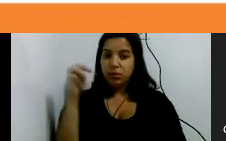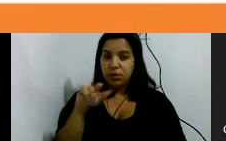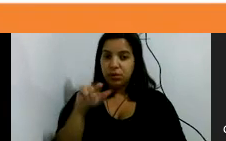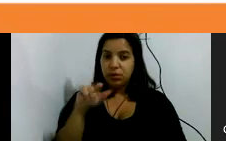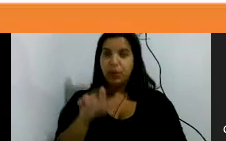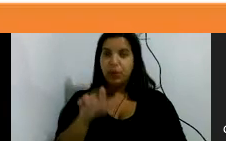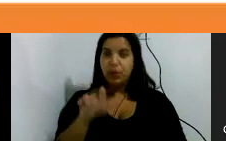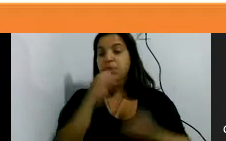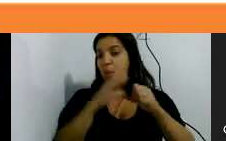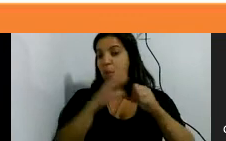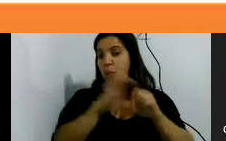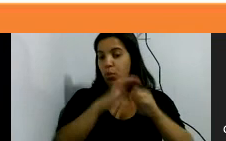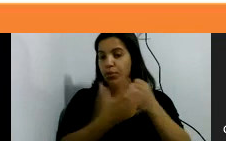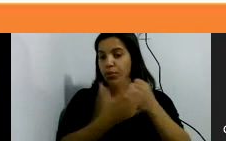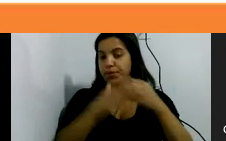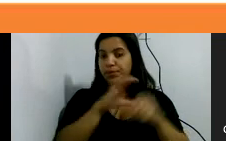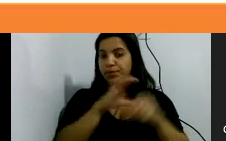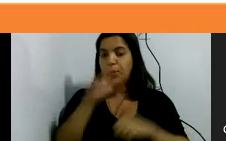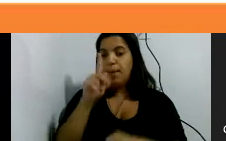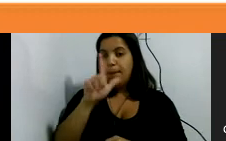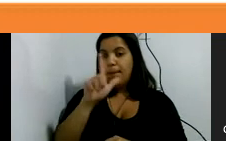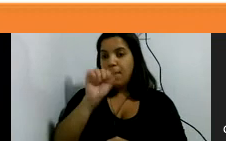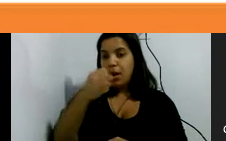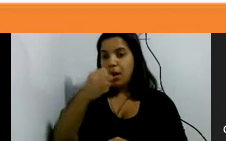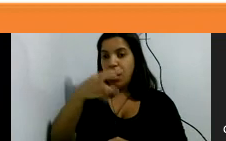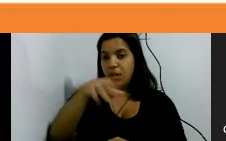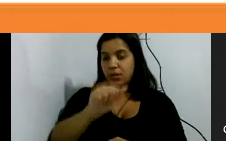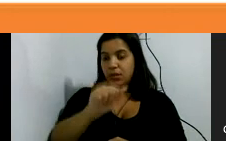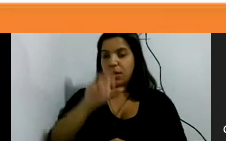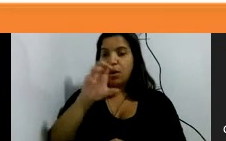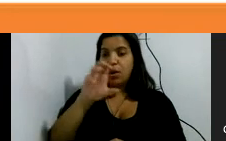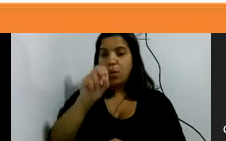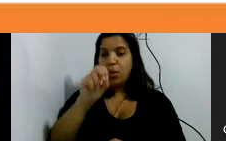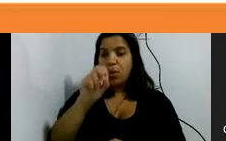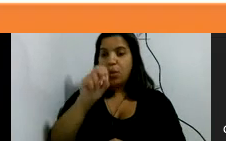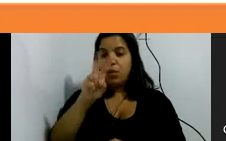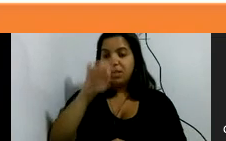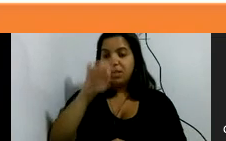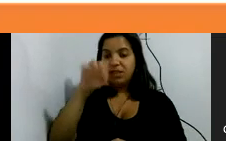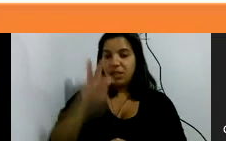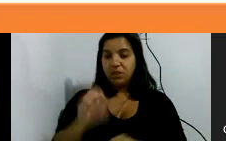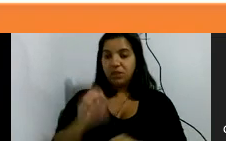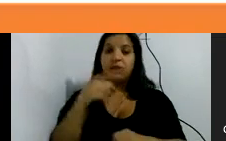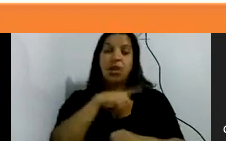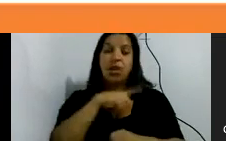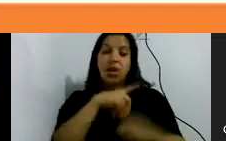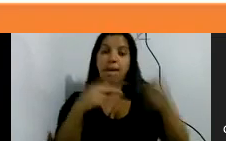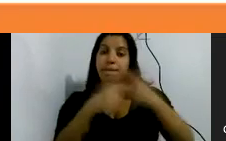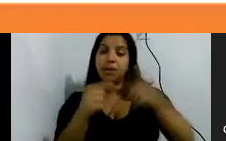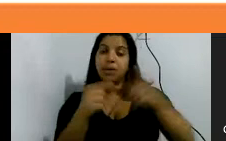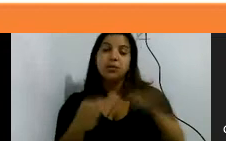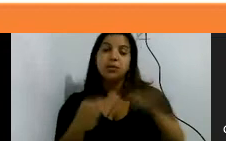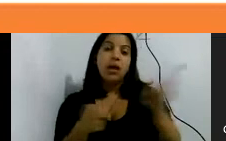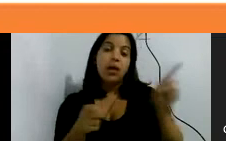do plasma convalescente, é esse plasma. Porque a gente tem proteínas, dentre